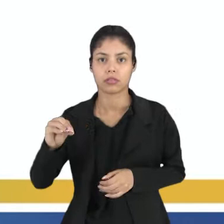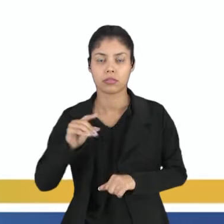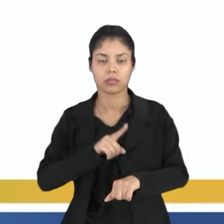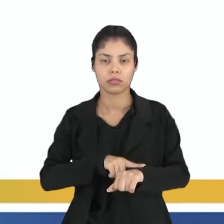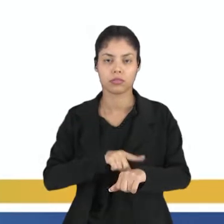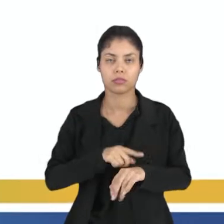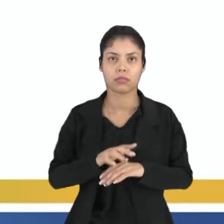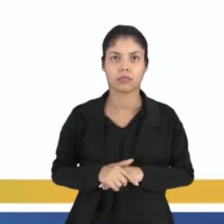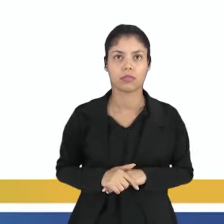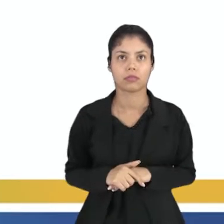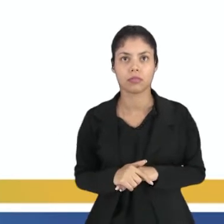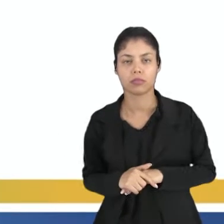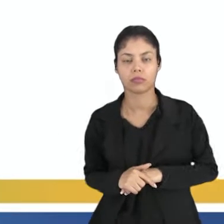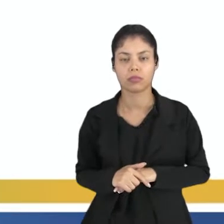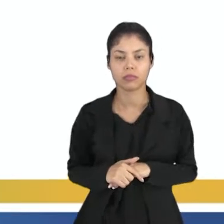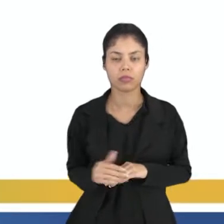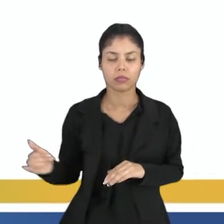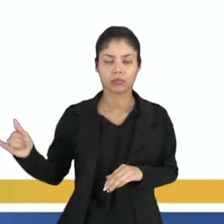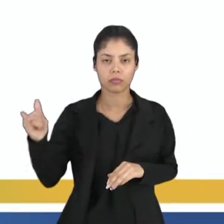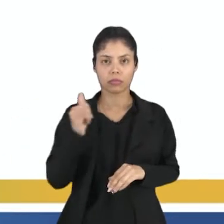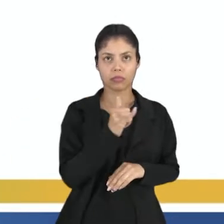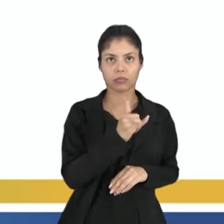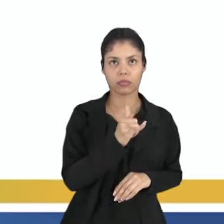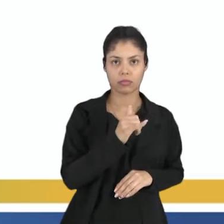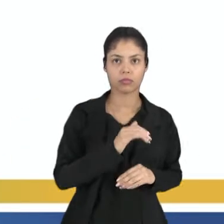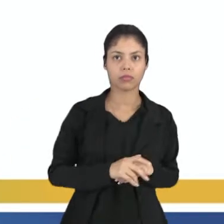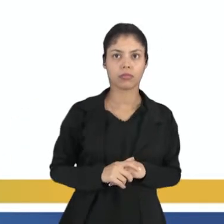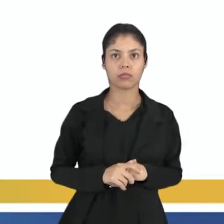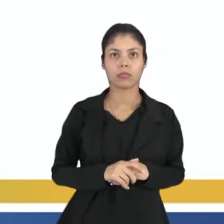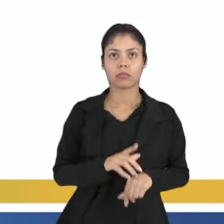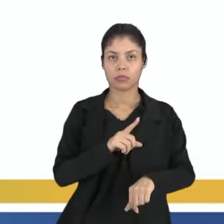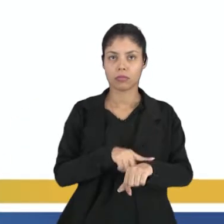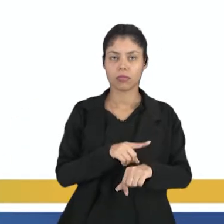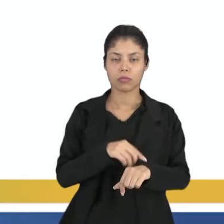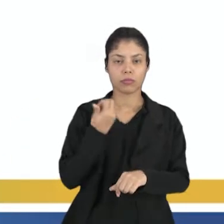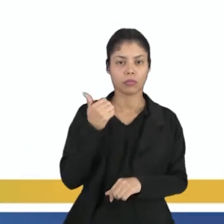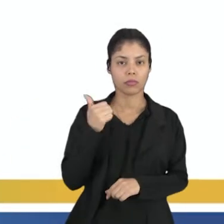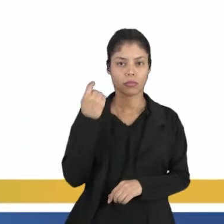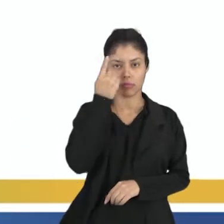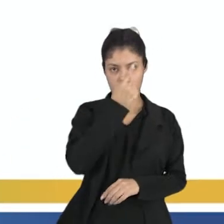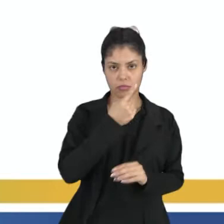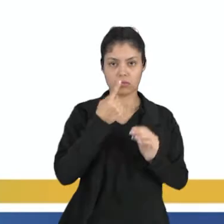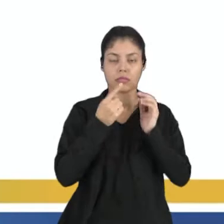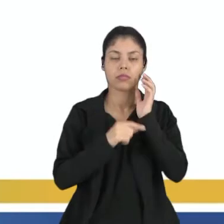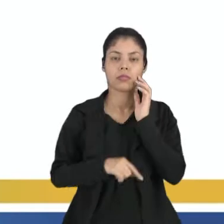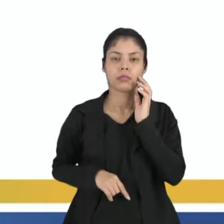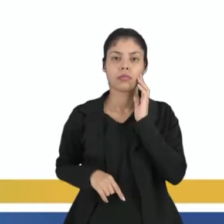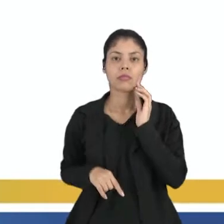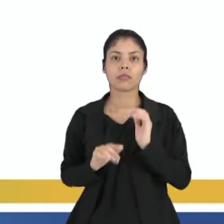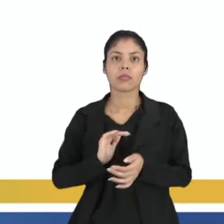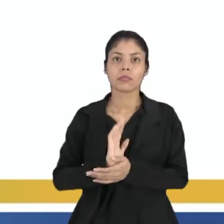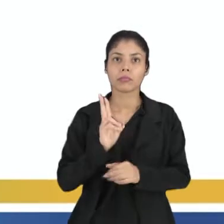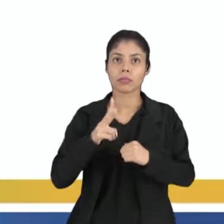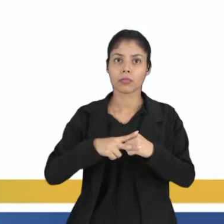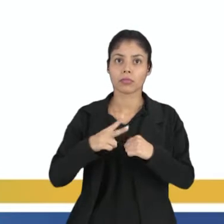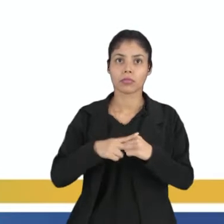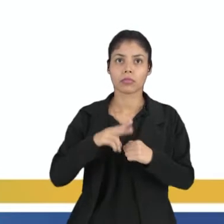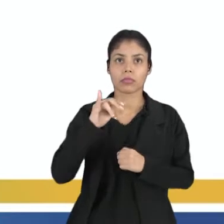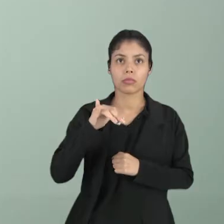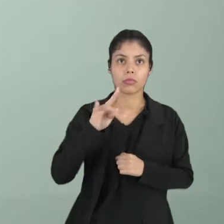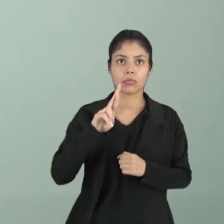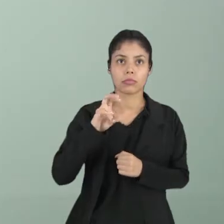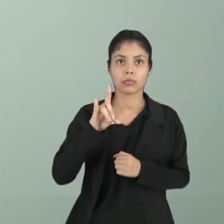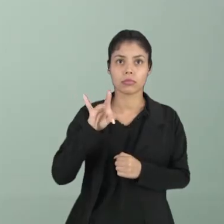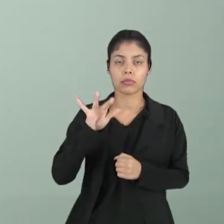tempo. O meio seria no voo, que foi o meio que eles foram, e o tempo às 11 horas. Então, os verbos intransitivos